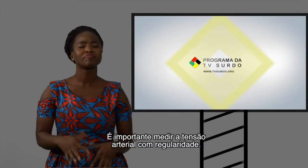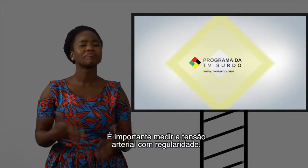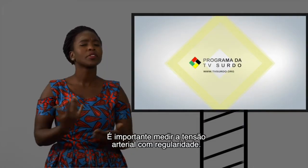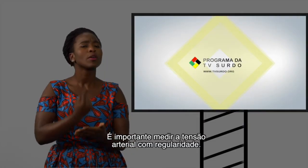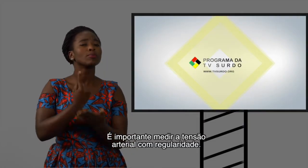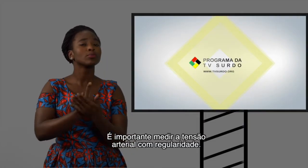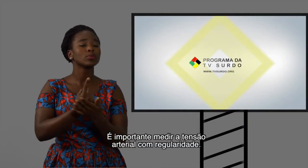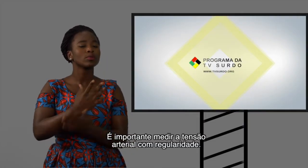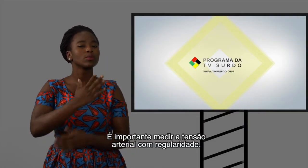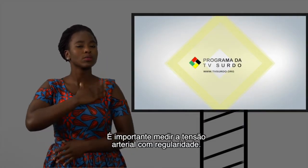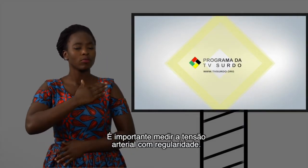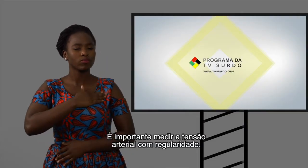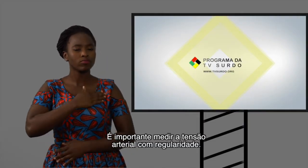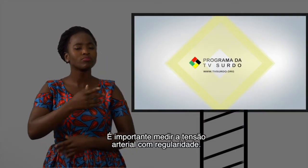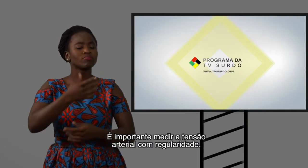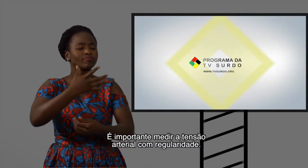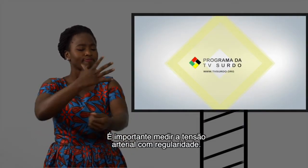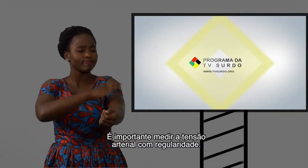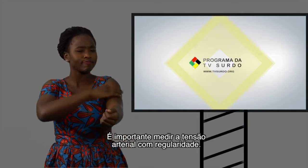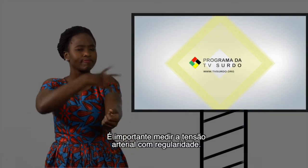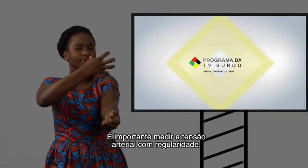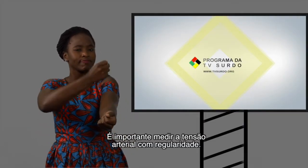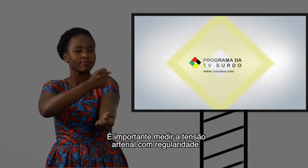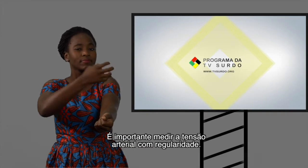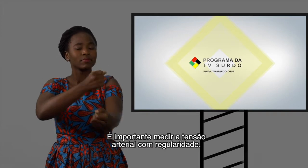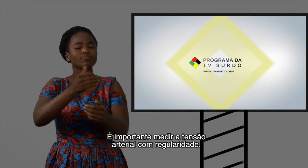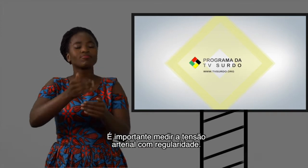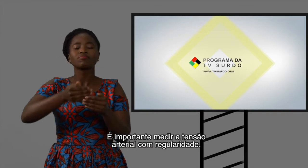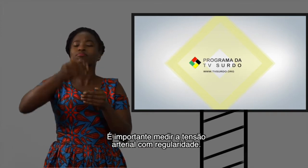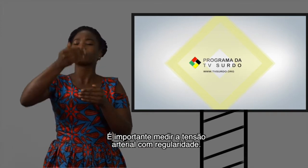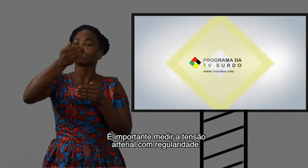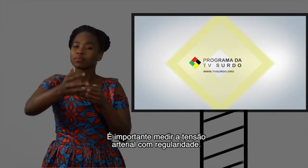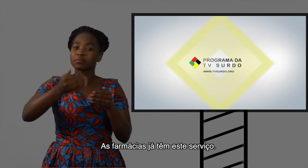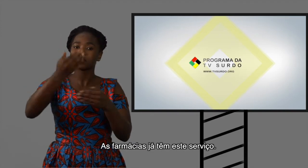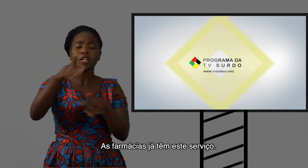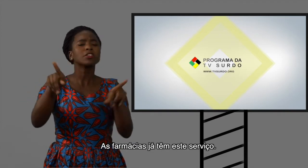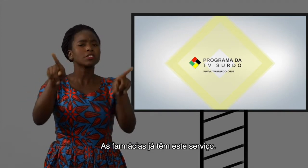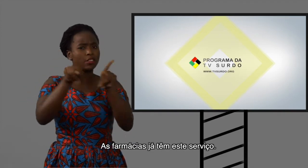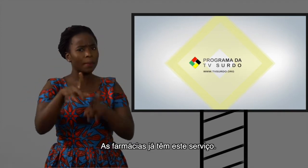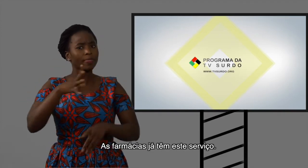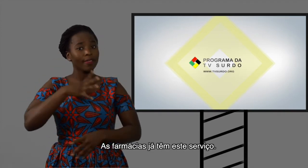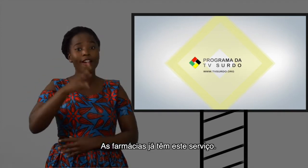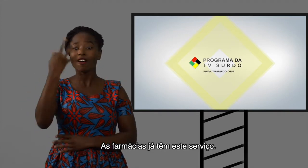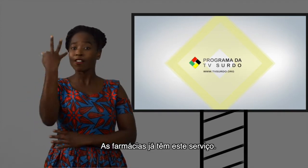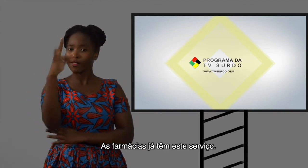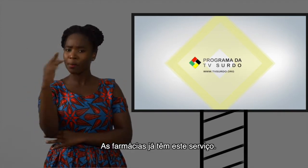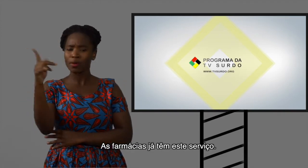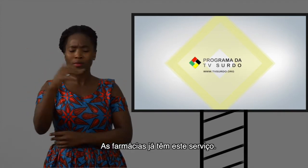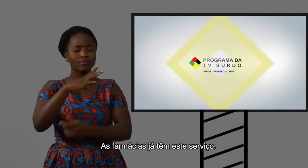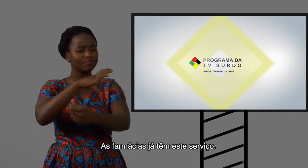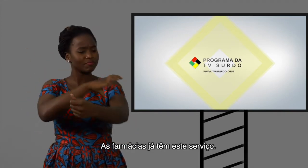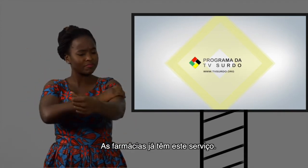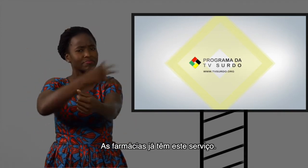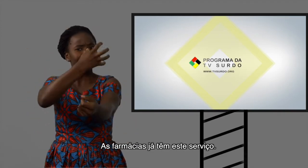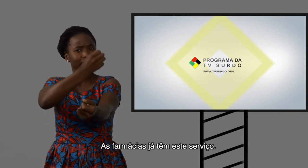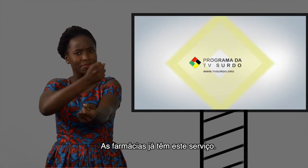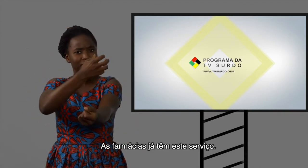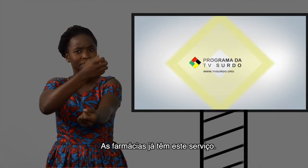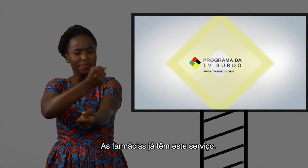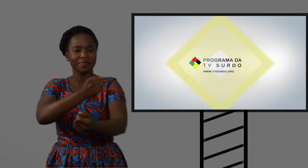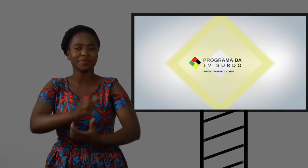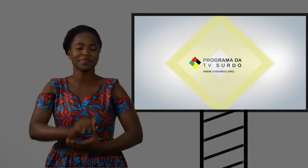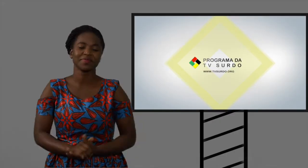É importante medir a tensão arterial com regularidade. As farmácias já têm este serviço.